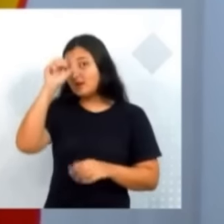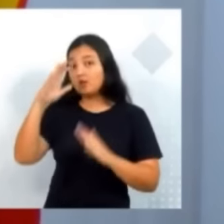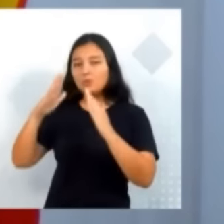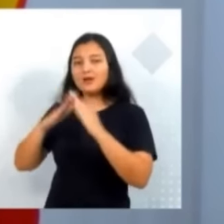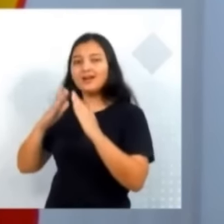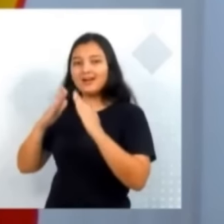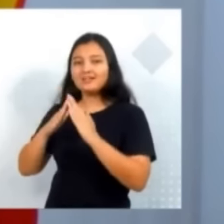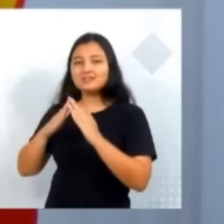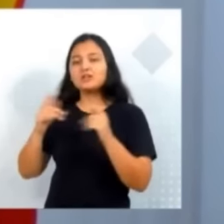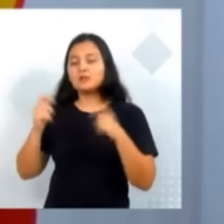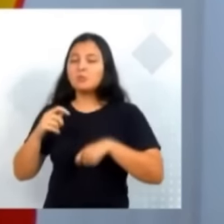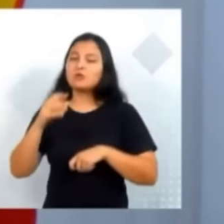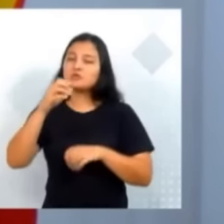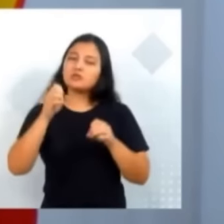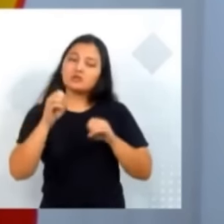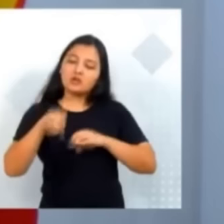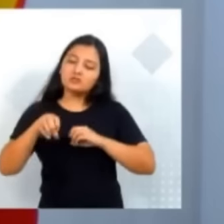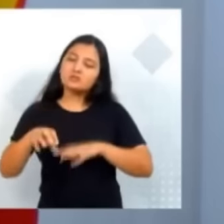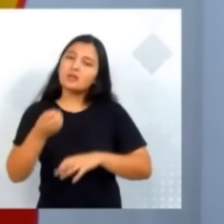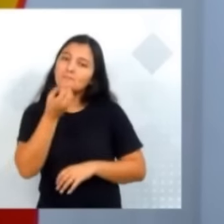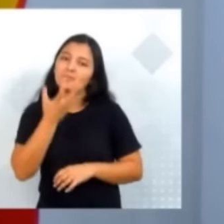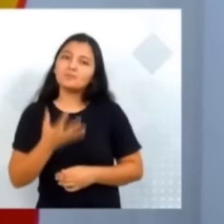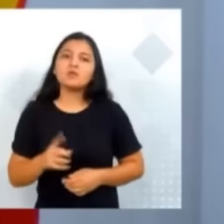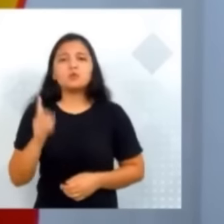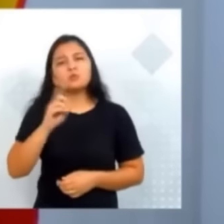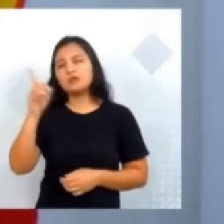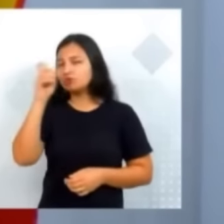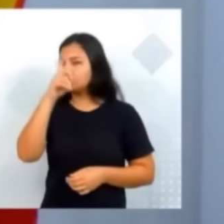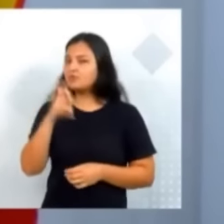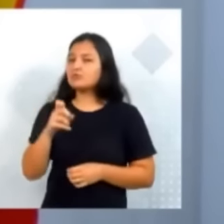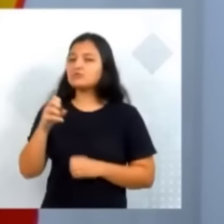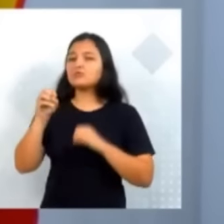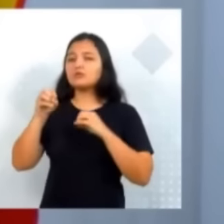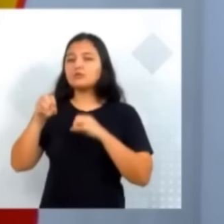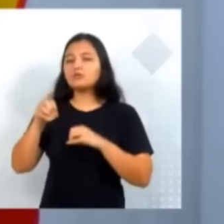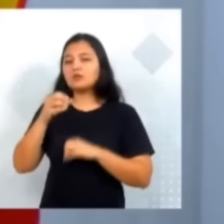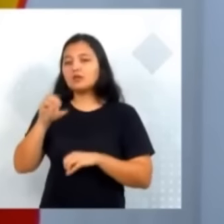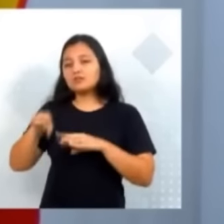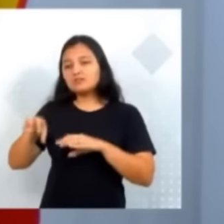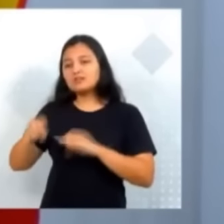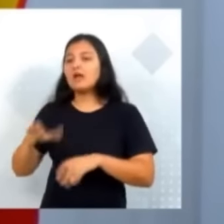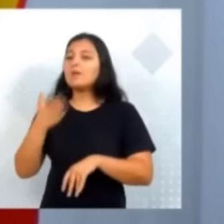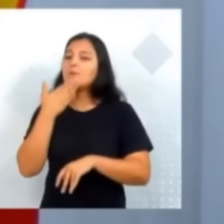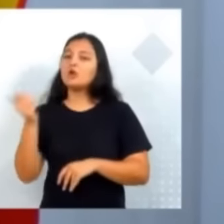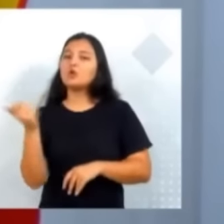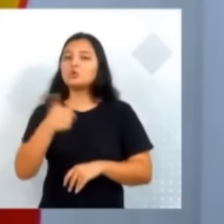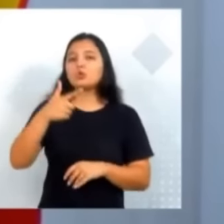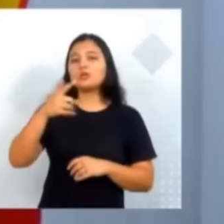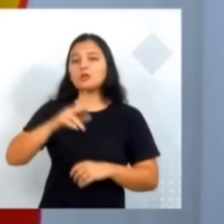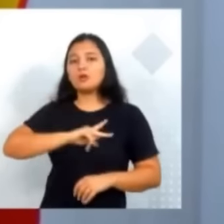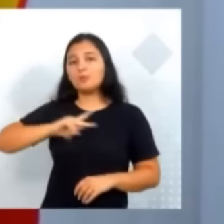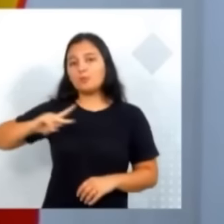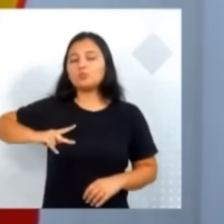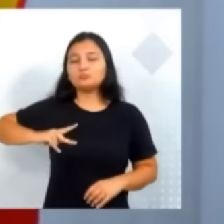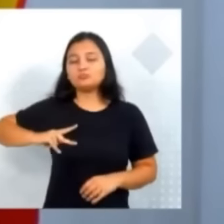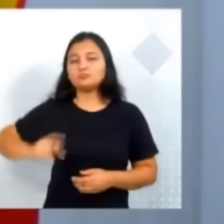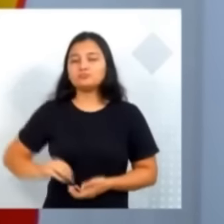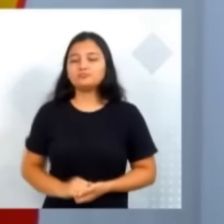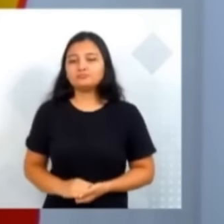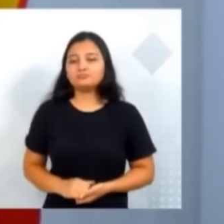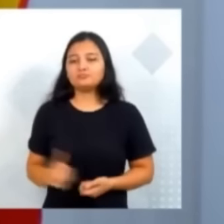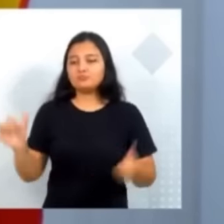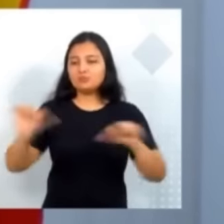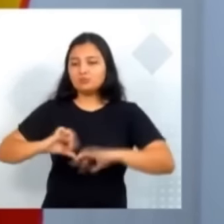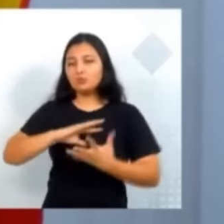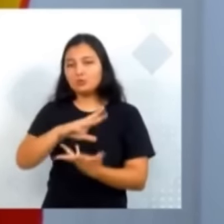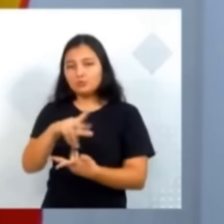que se pode educar muito bem. E não é tão difícil educar melhor do que a escola pública no Brasil, já que é uma das piores do mundo. Então, ainda que os pais não fossem